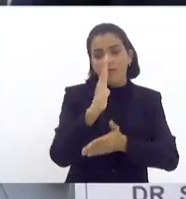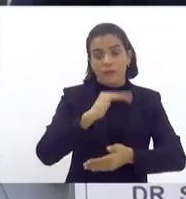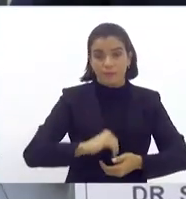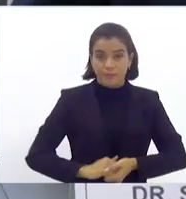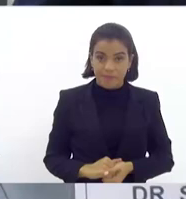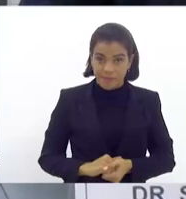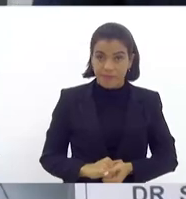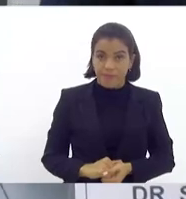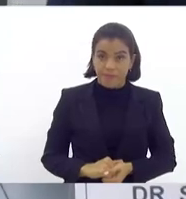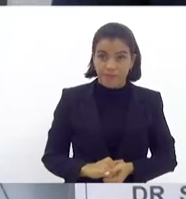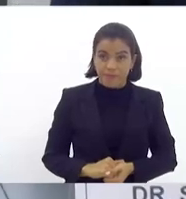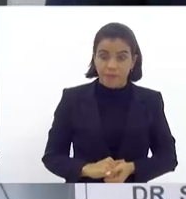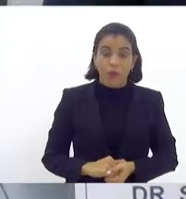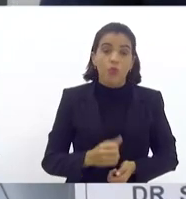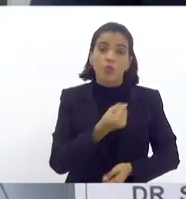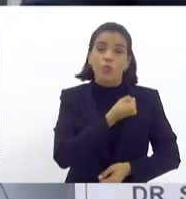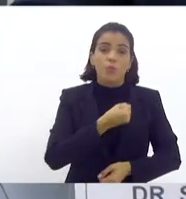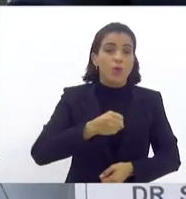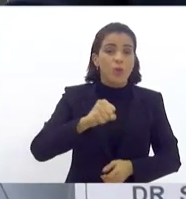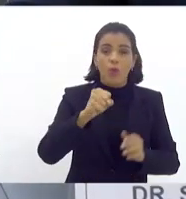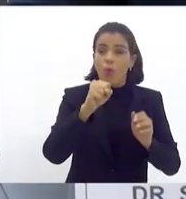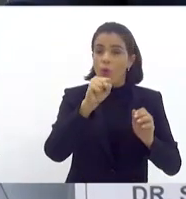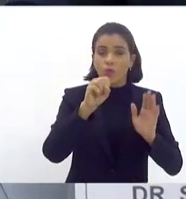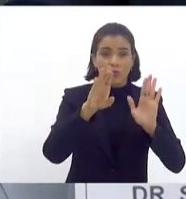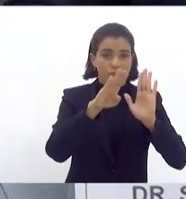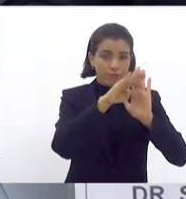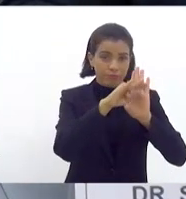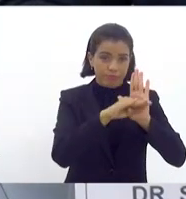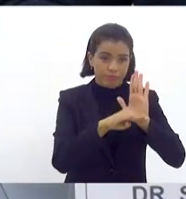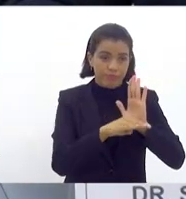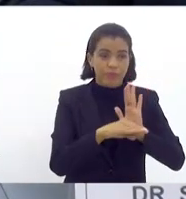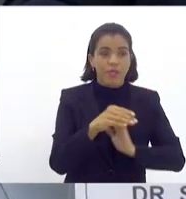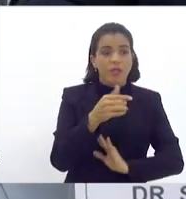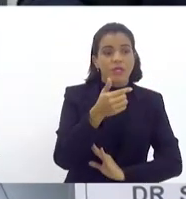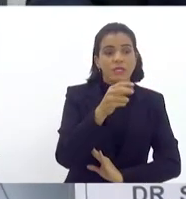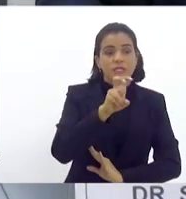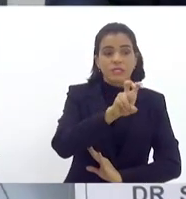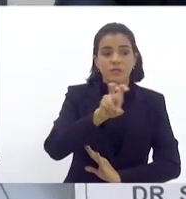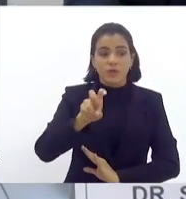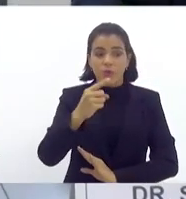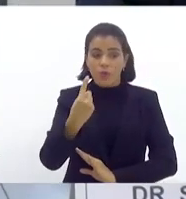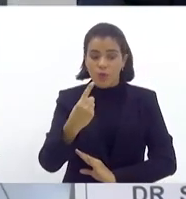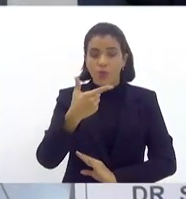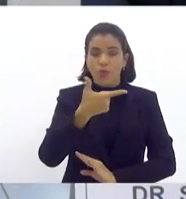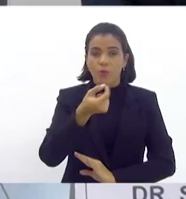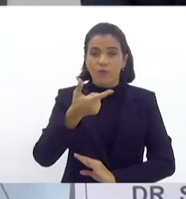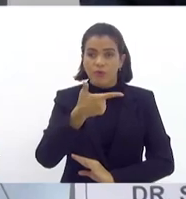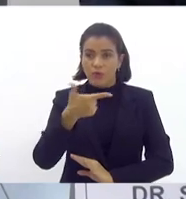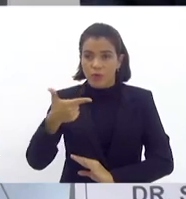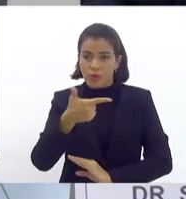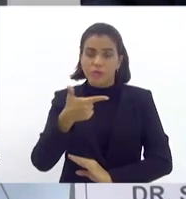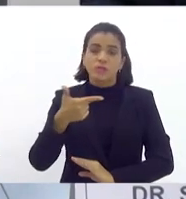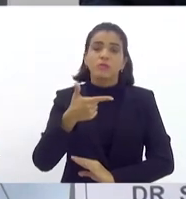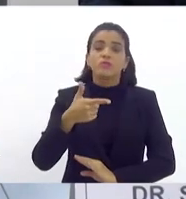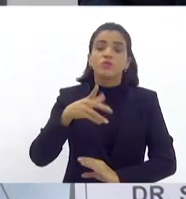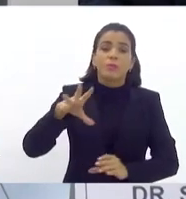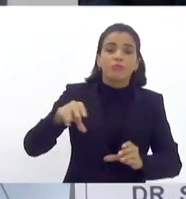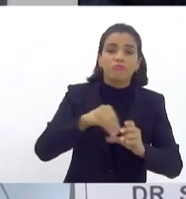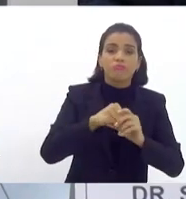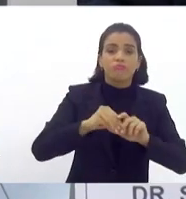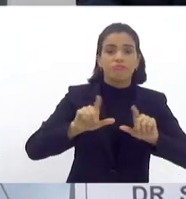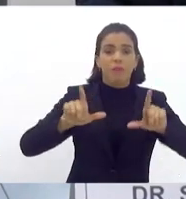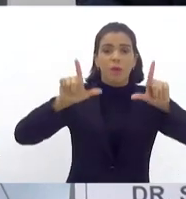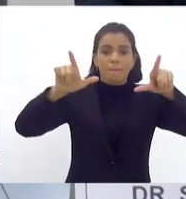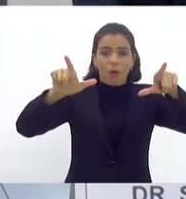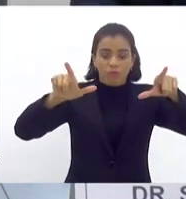aprovado. 8 da pauta, PL 5551 de 22, de autoria do deputado Rosenberg Reis, que dispõe sobre a implantação de painéis